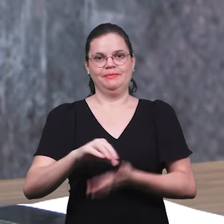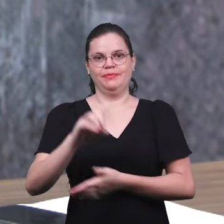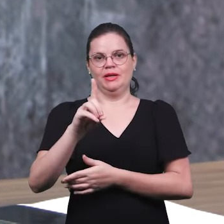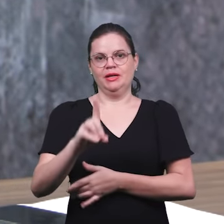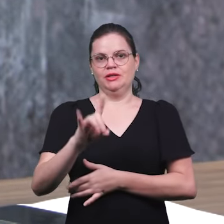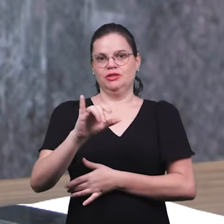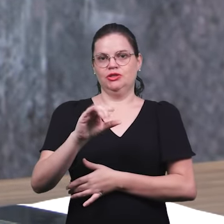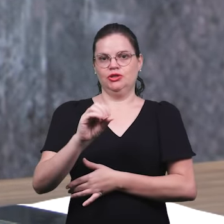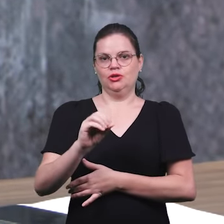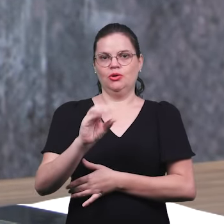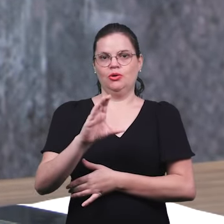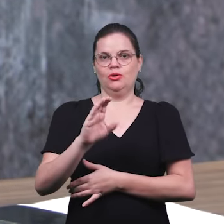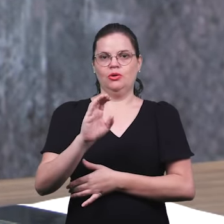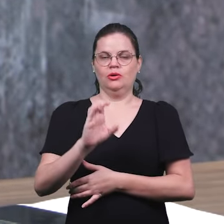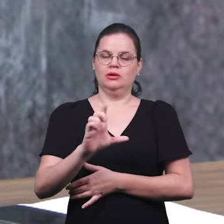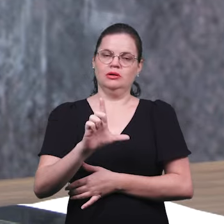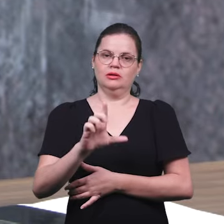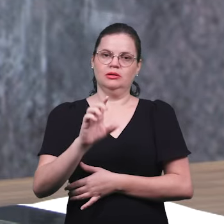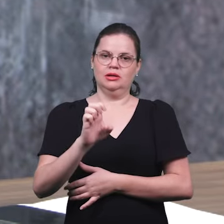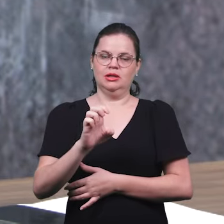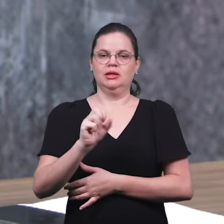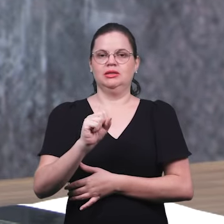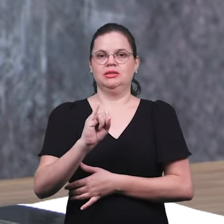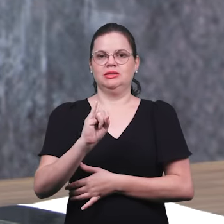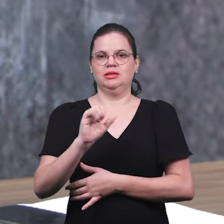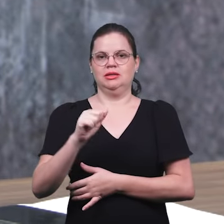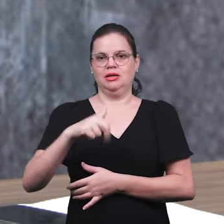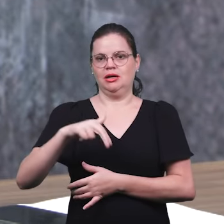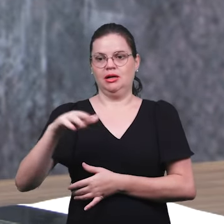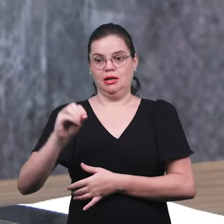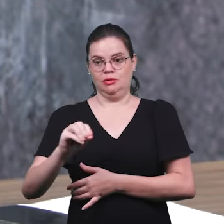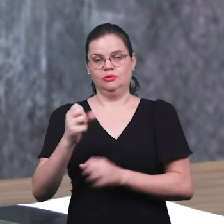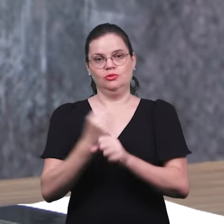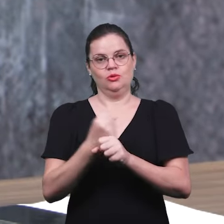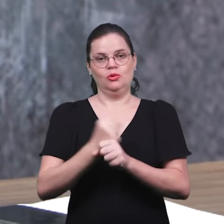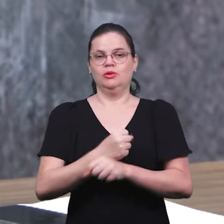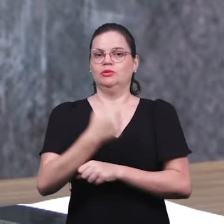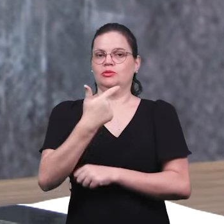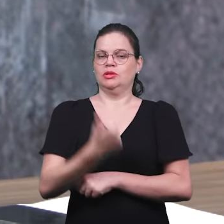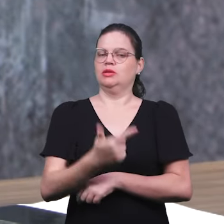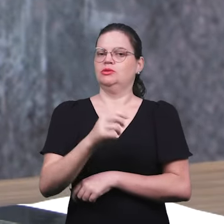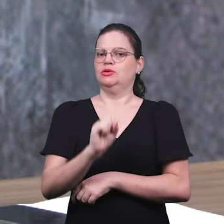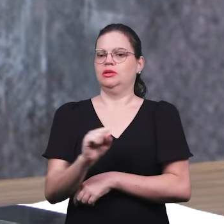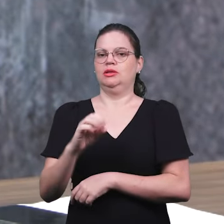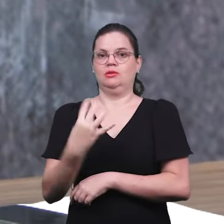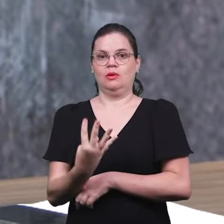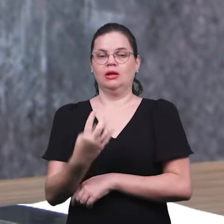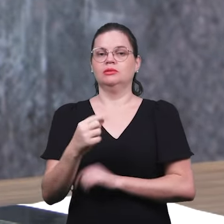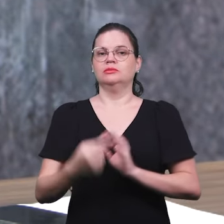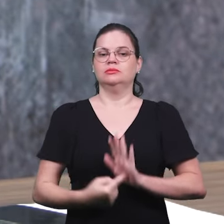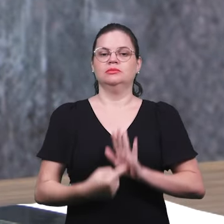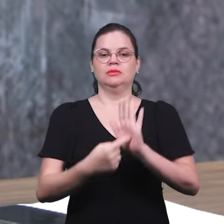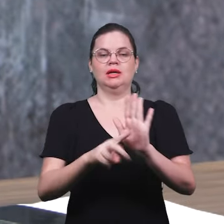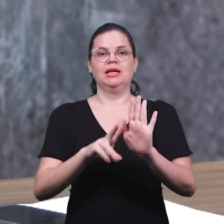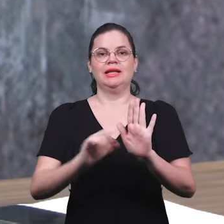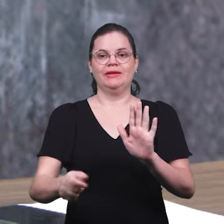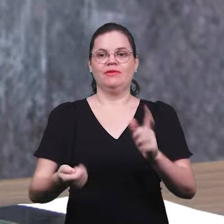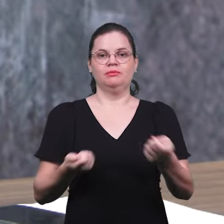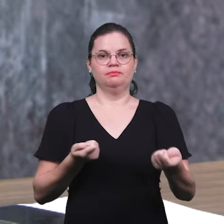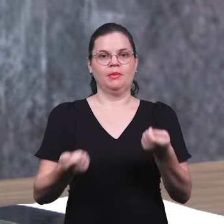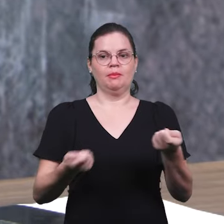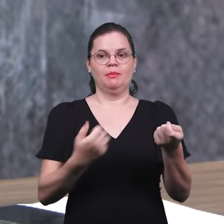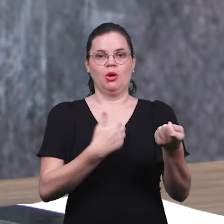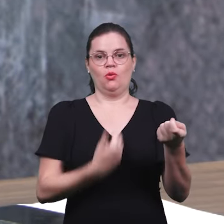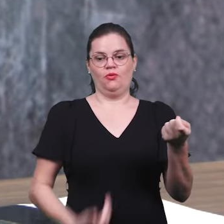imperador Diocleciano, ele sobe ao poder no ano de 284 e ele vai governar por 20 anos.